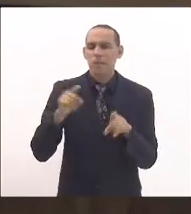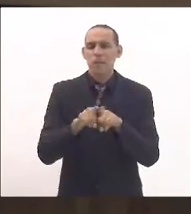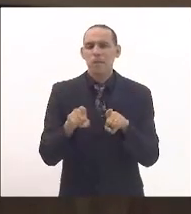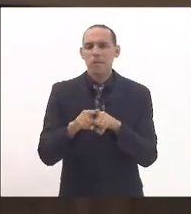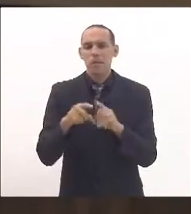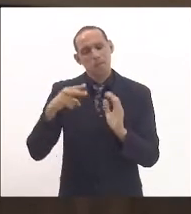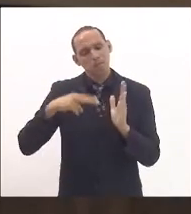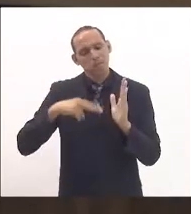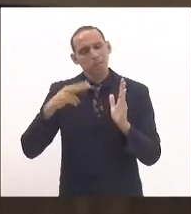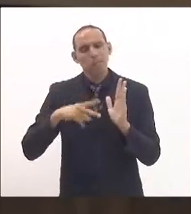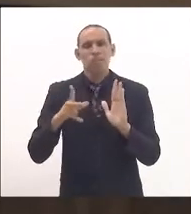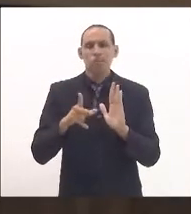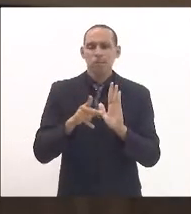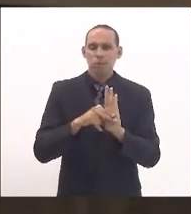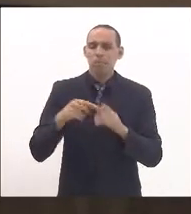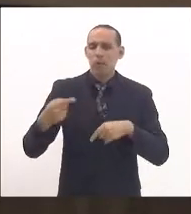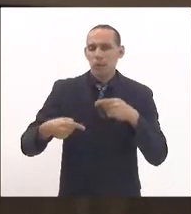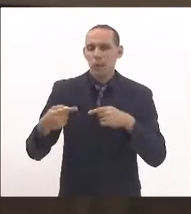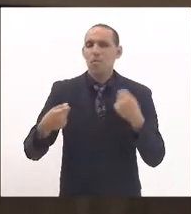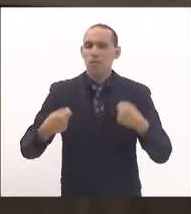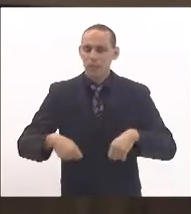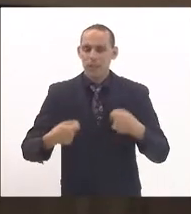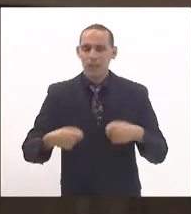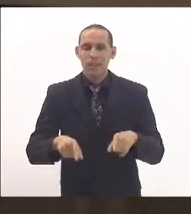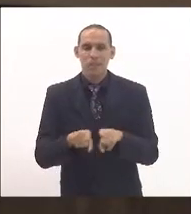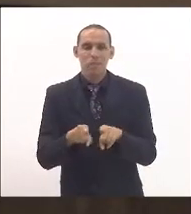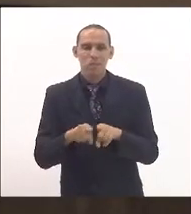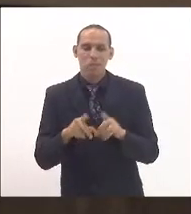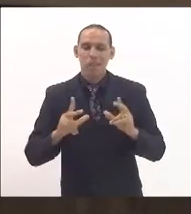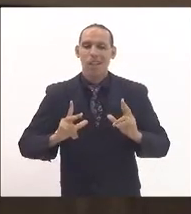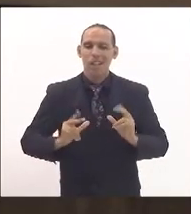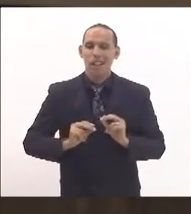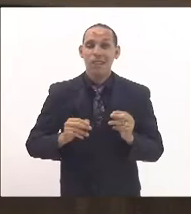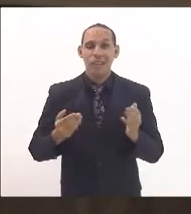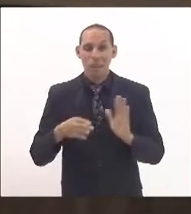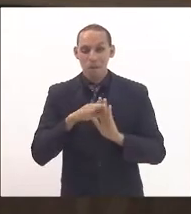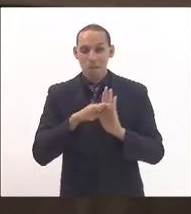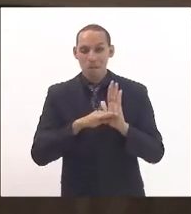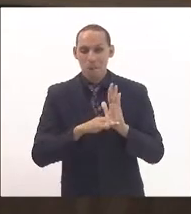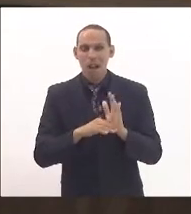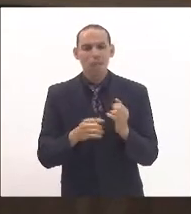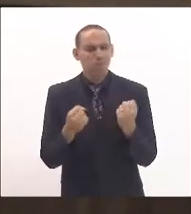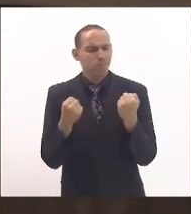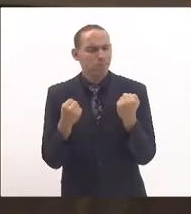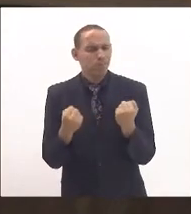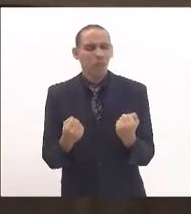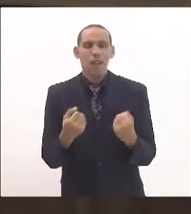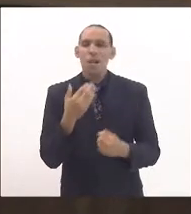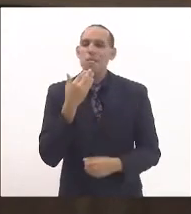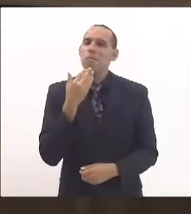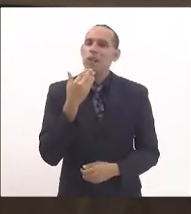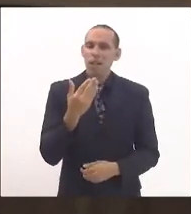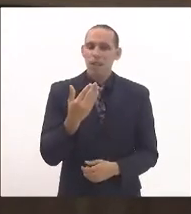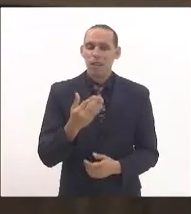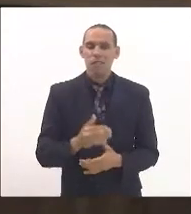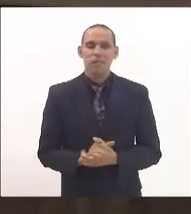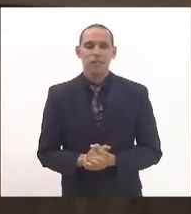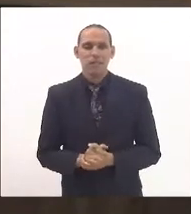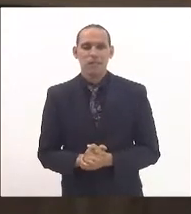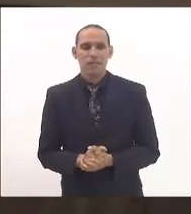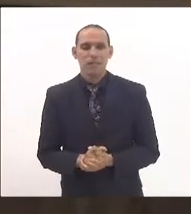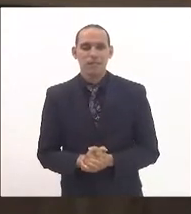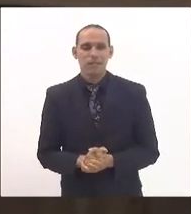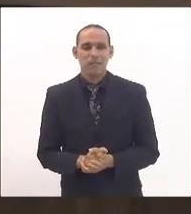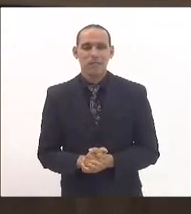leituras, emendas e boas discussões. Então, é uma pauta densa. E eu estou pedindo aqui